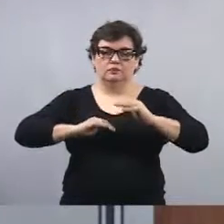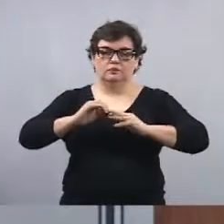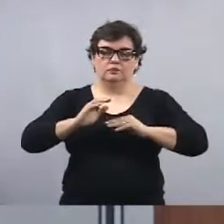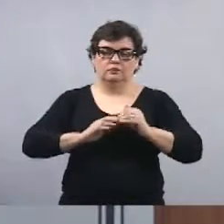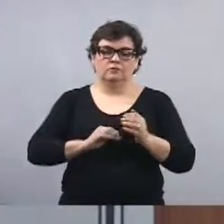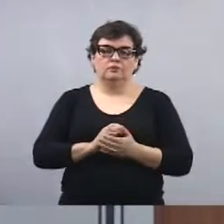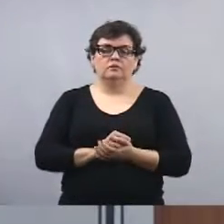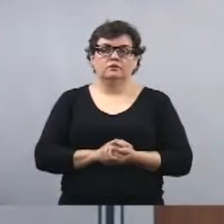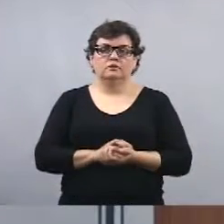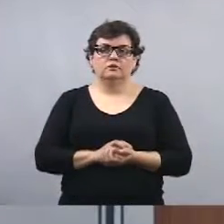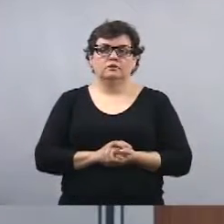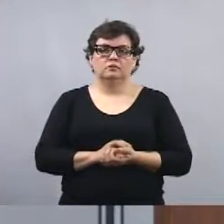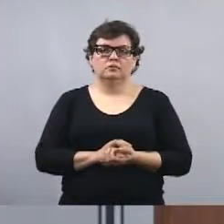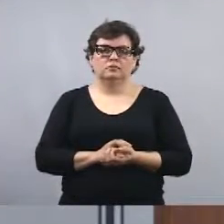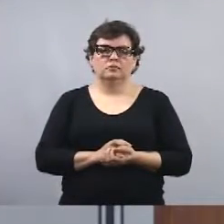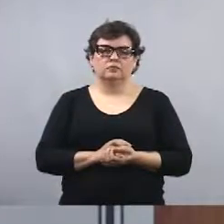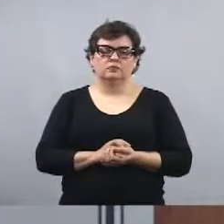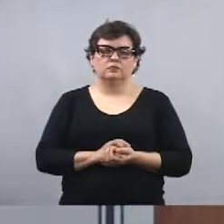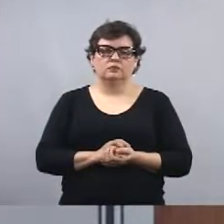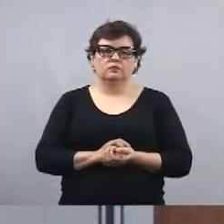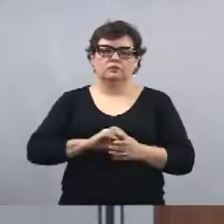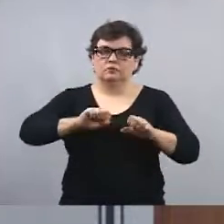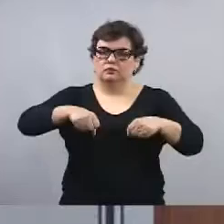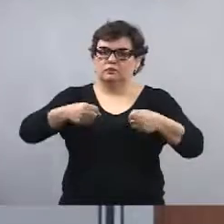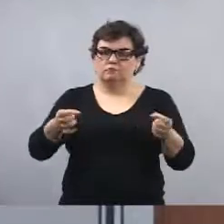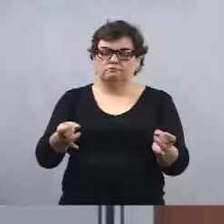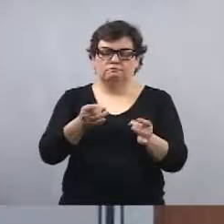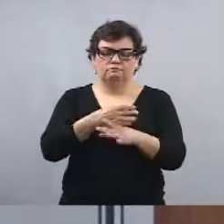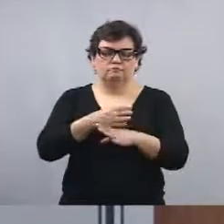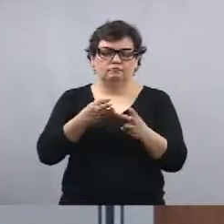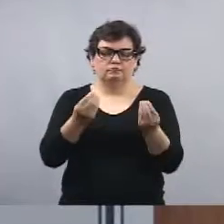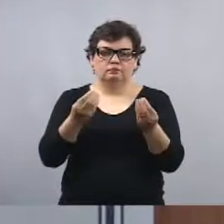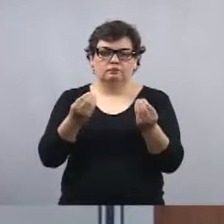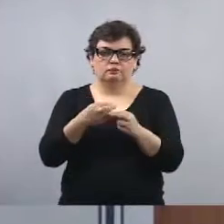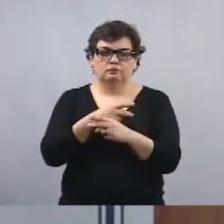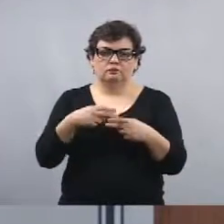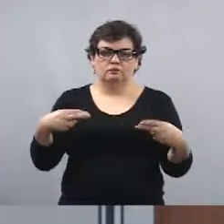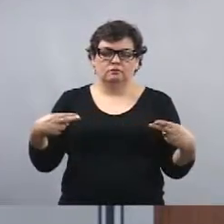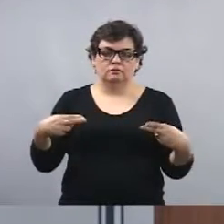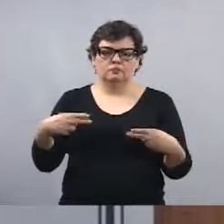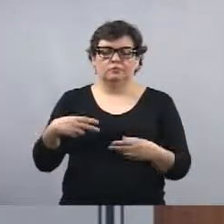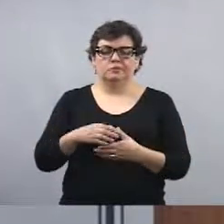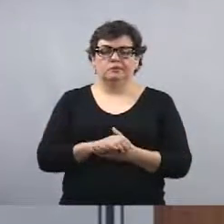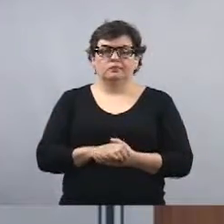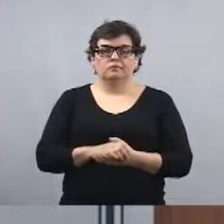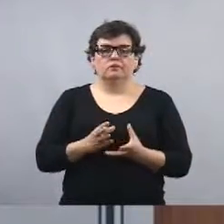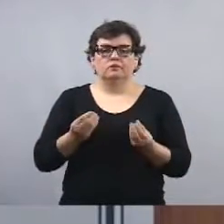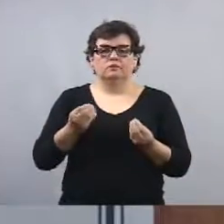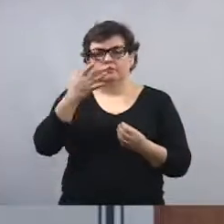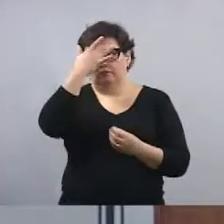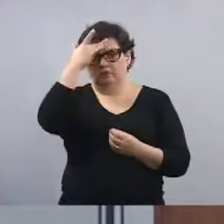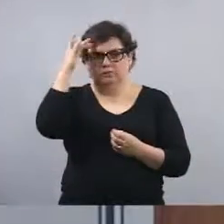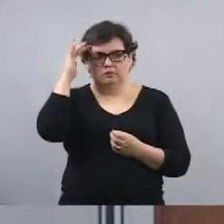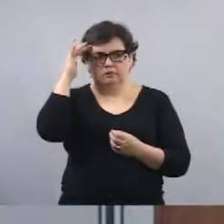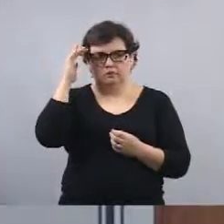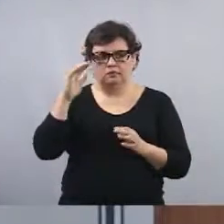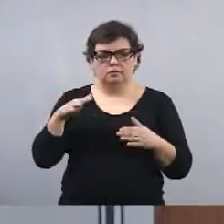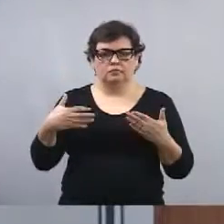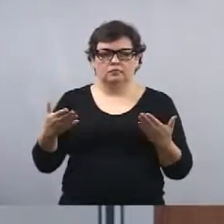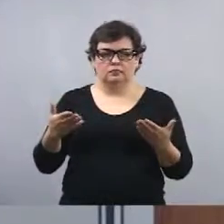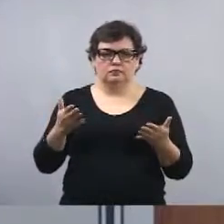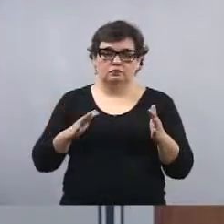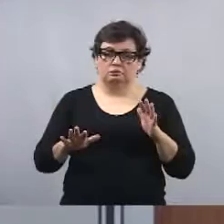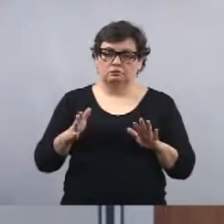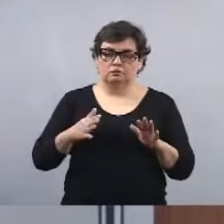propiciando soluções para tantos embates e tantas questões de tantas pessoas que, por desventura,